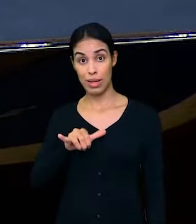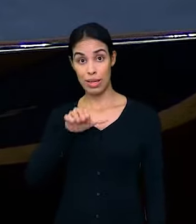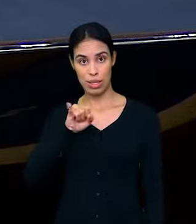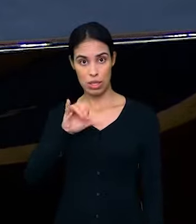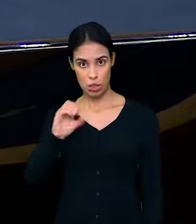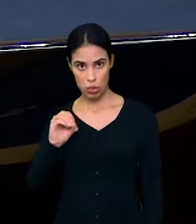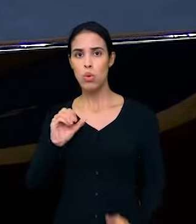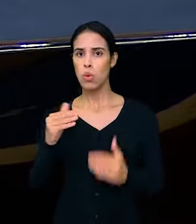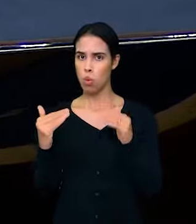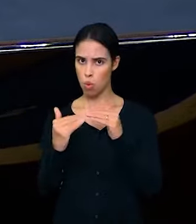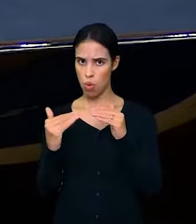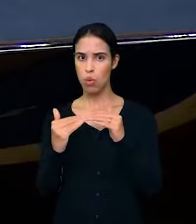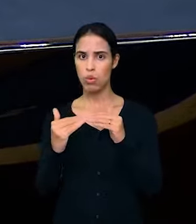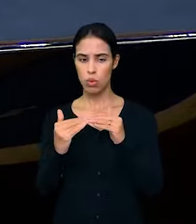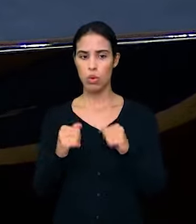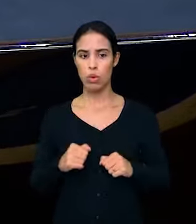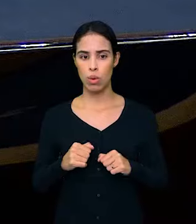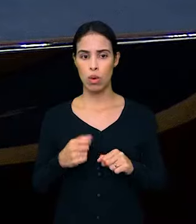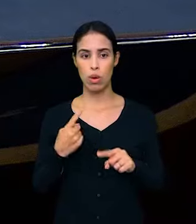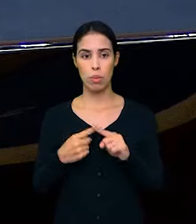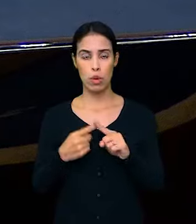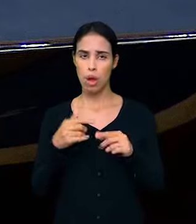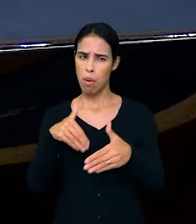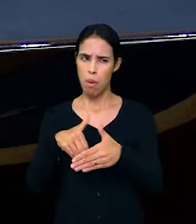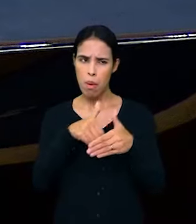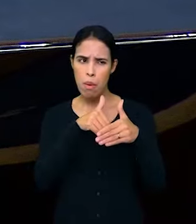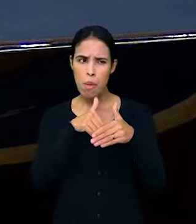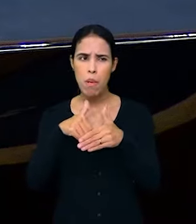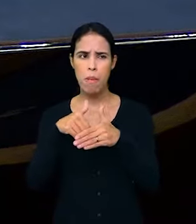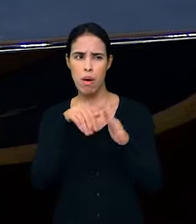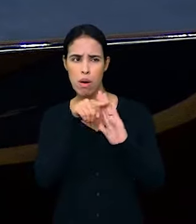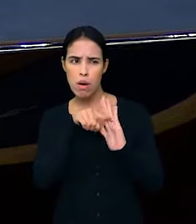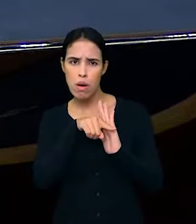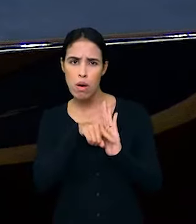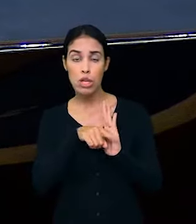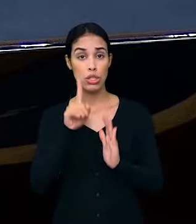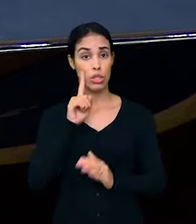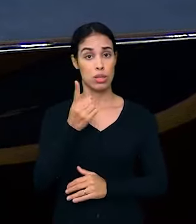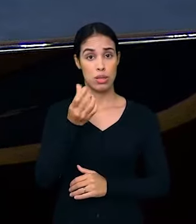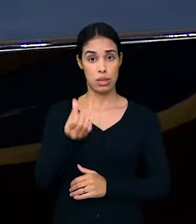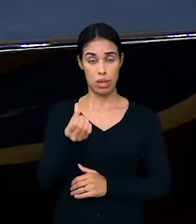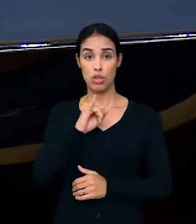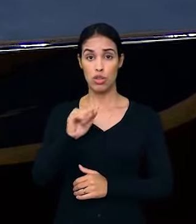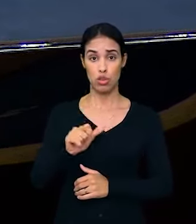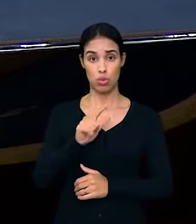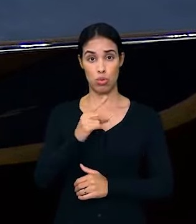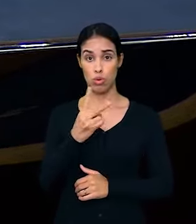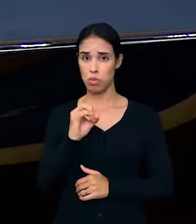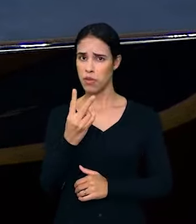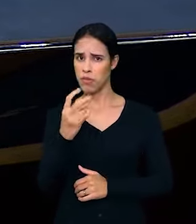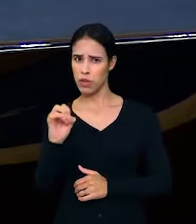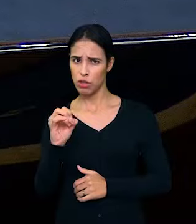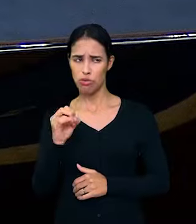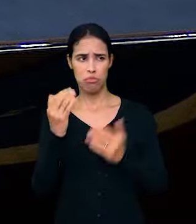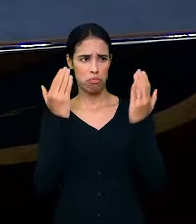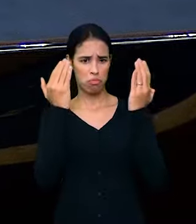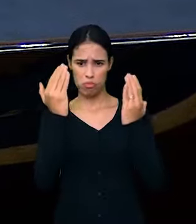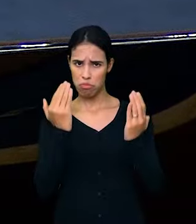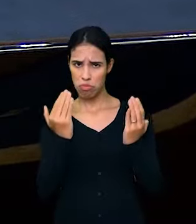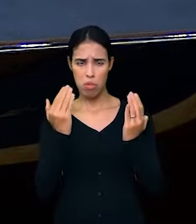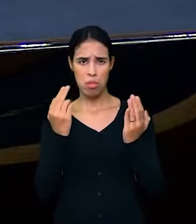com o entendimento. Inicialmente, observo, conforme consta do acordo recorrido, a paralisação do dia 16/7/2020 é